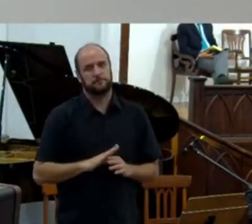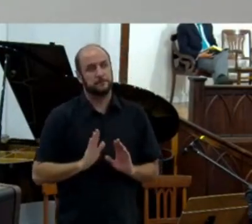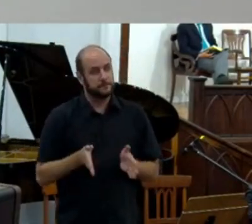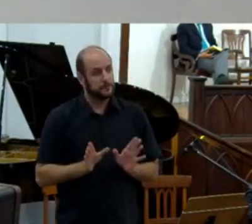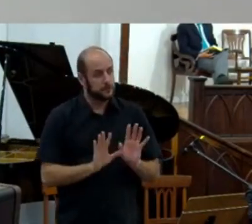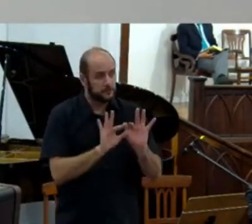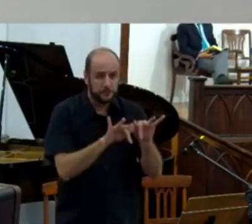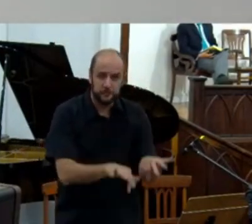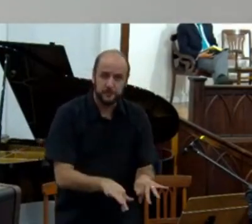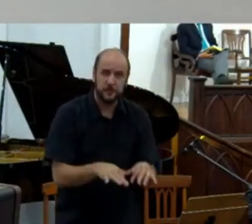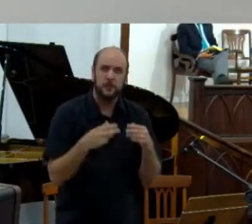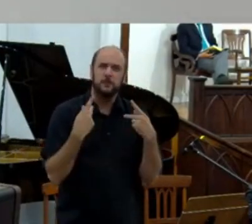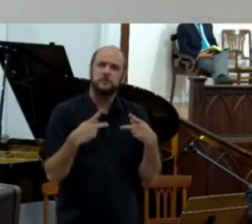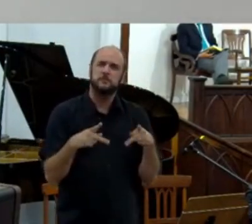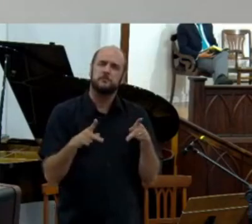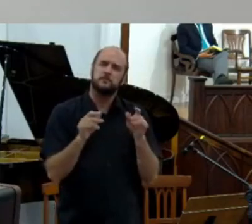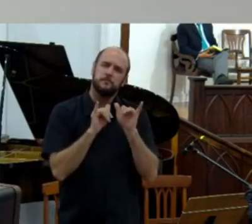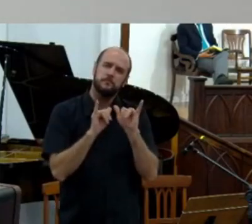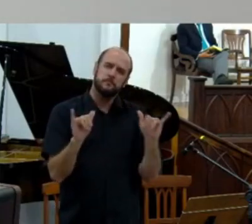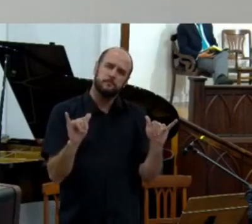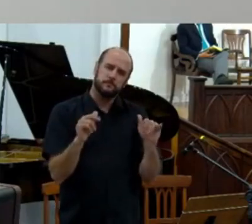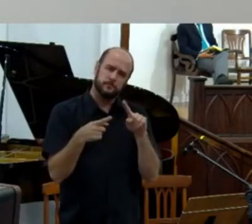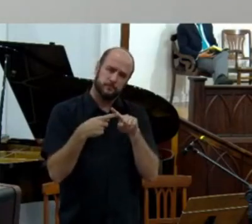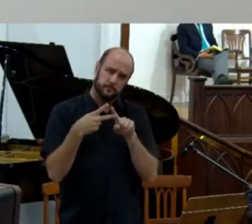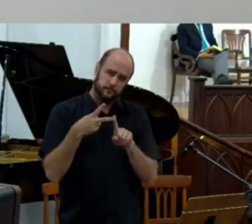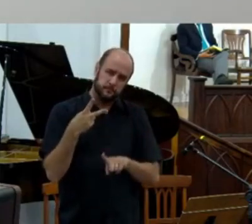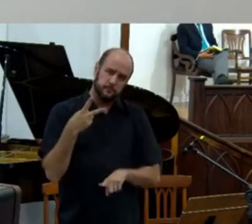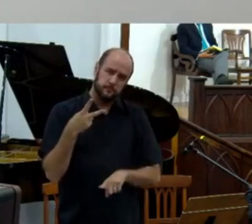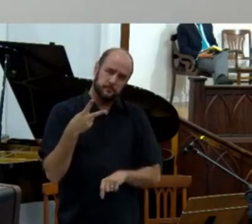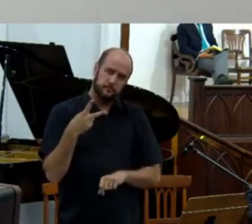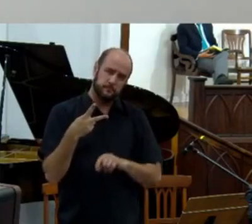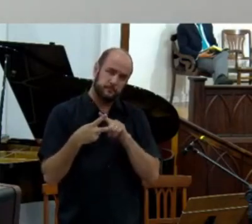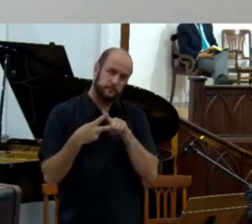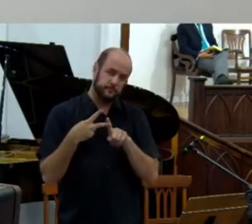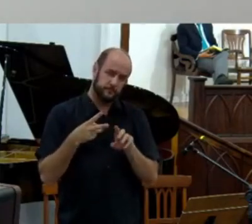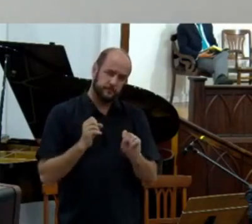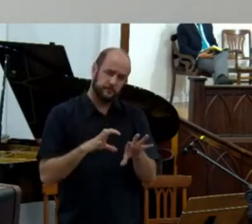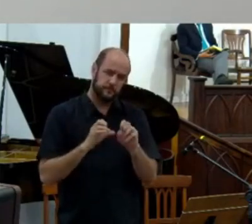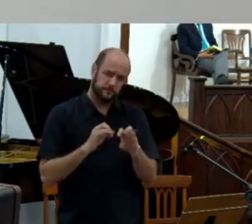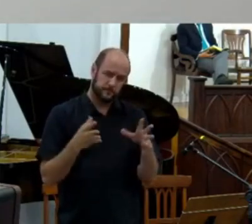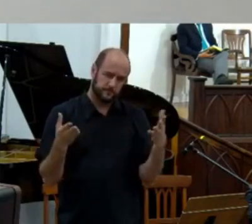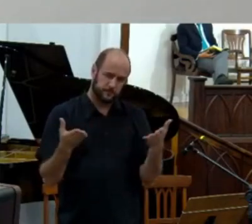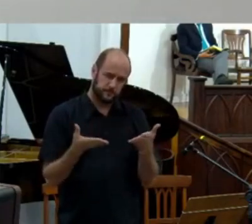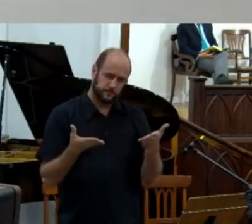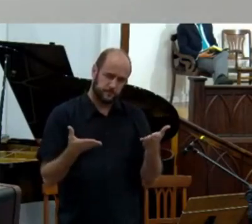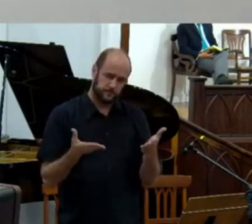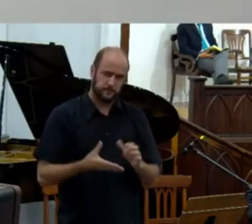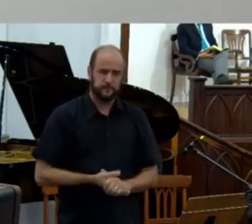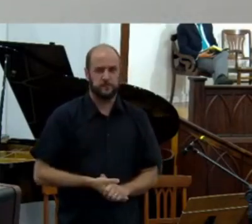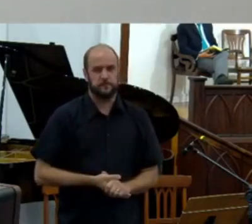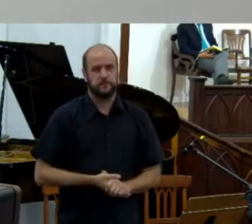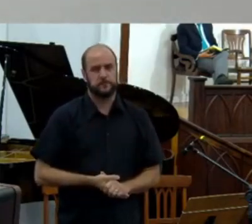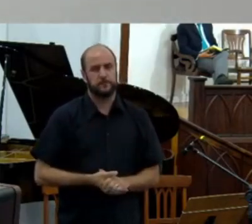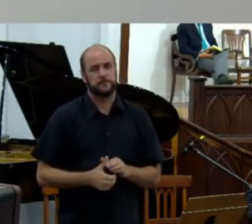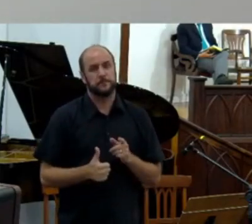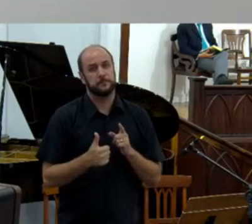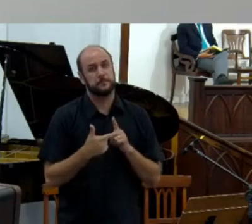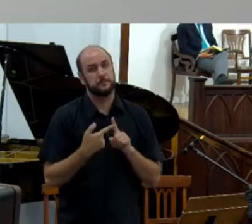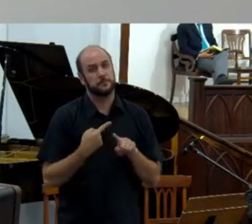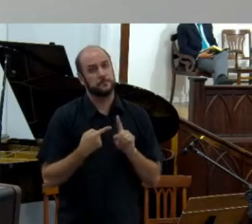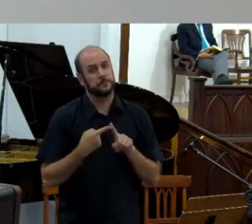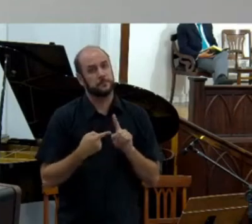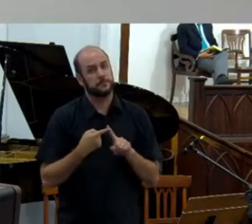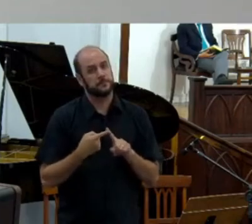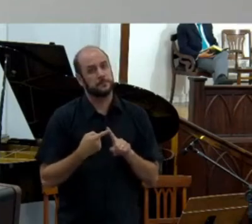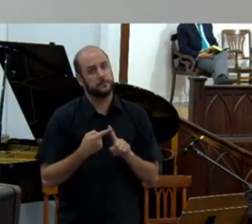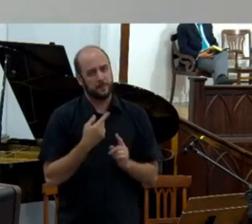dessa mensagem dizendo duas coisas, dois ensinos que eu queria trazer. Primeiro, não